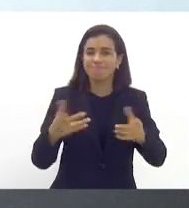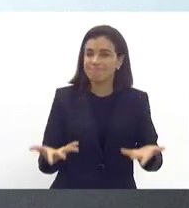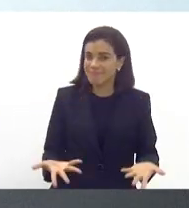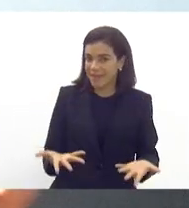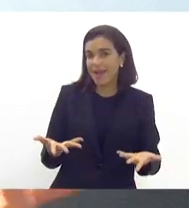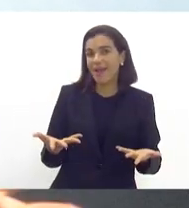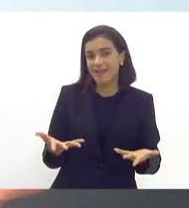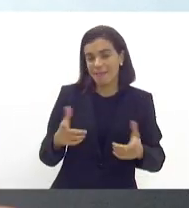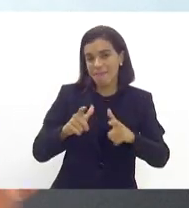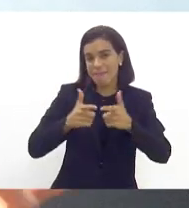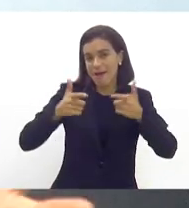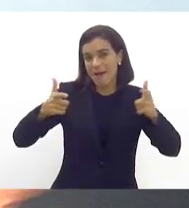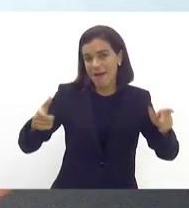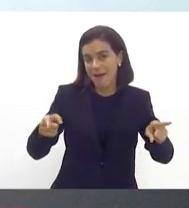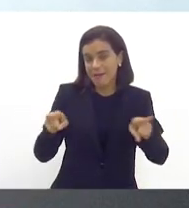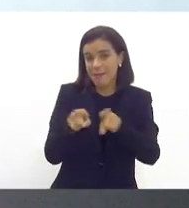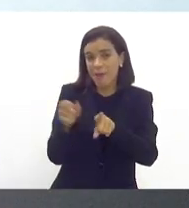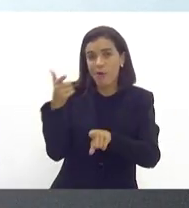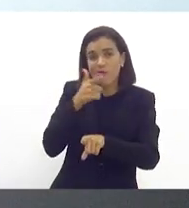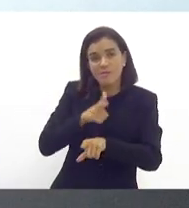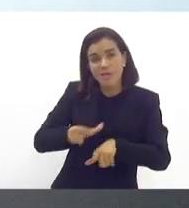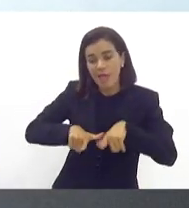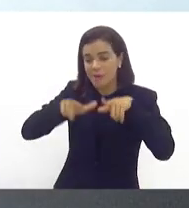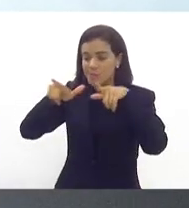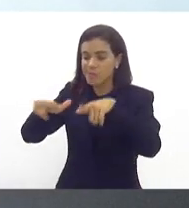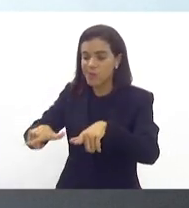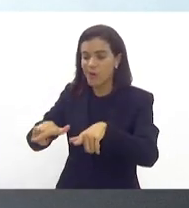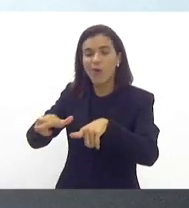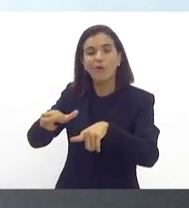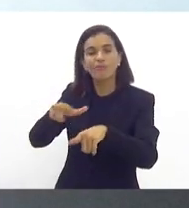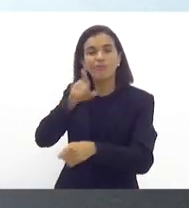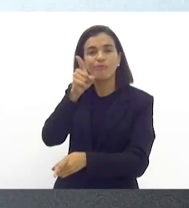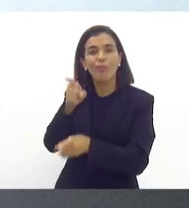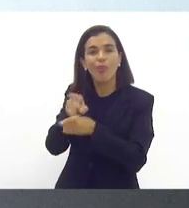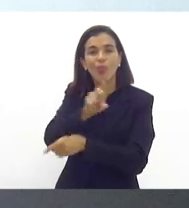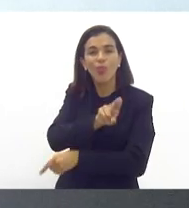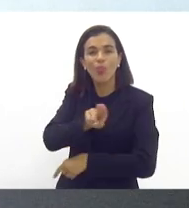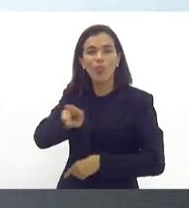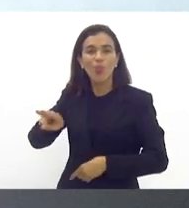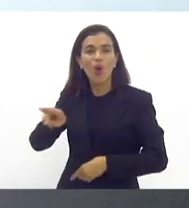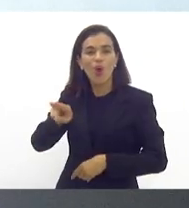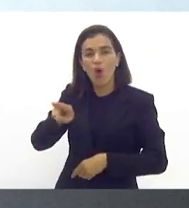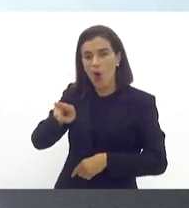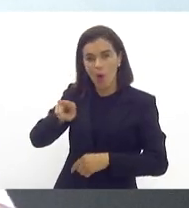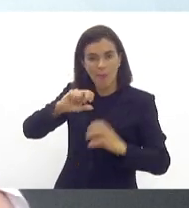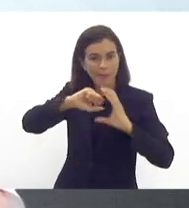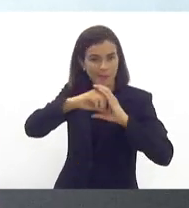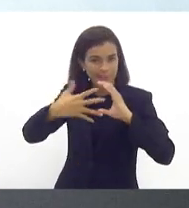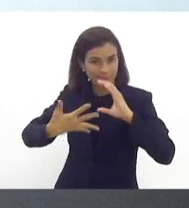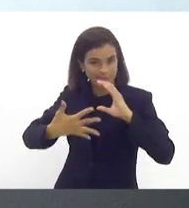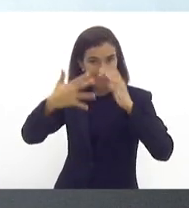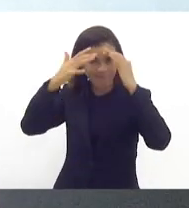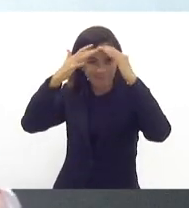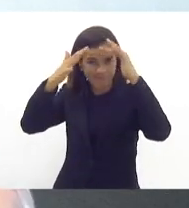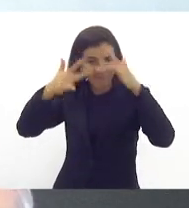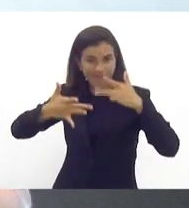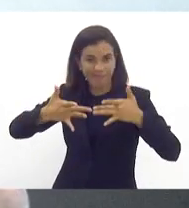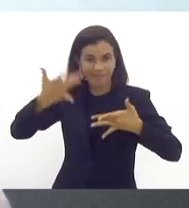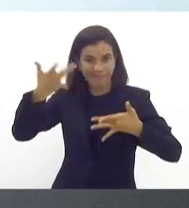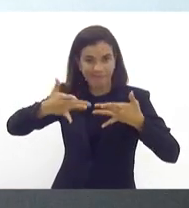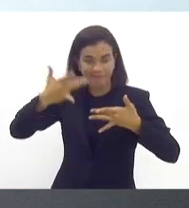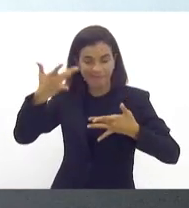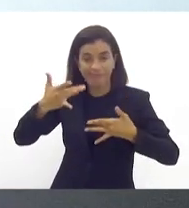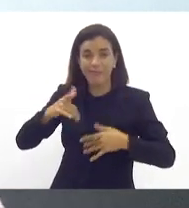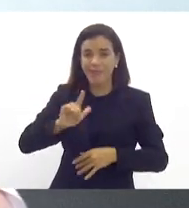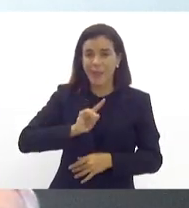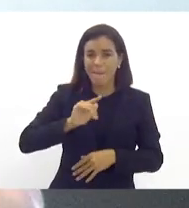visibilidade o diagnóstico acaba Tendo isso é importante que seja dito então cada vez mais teremos